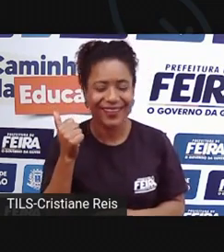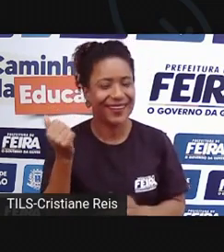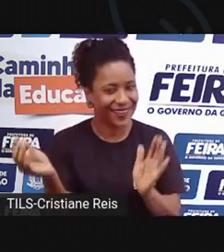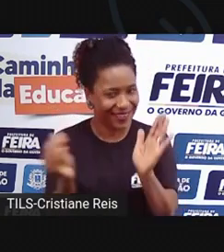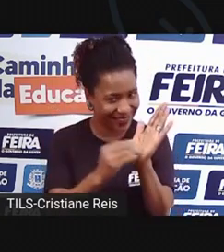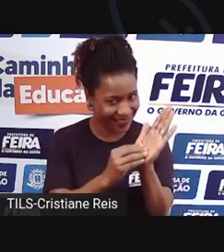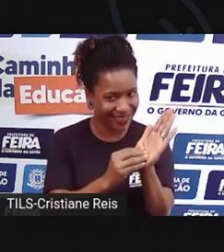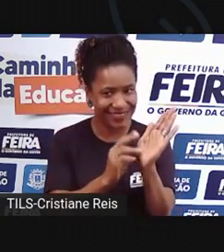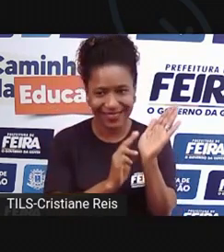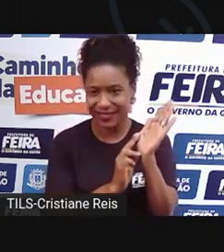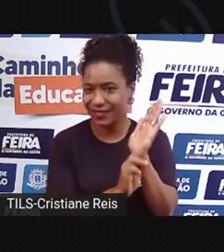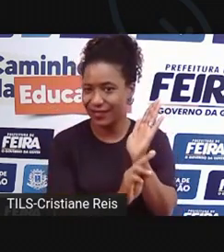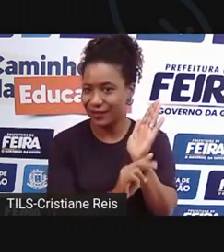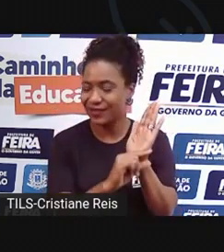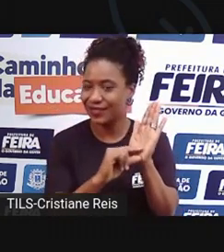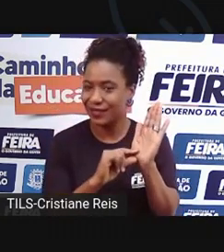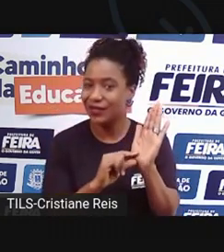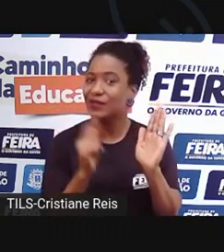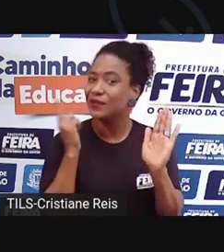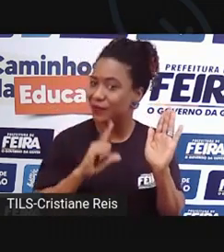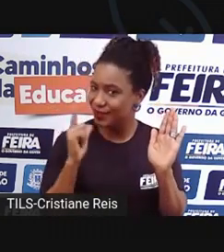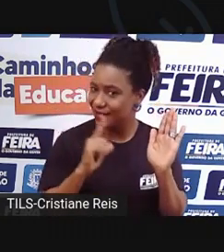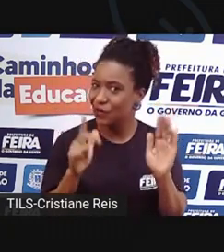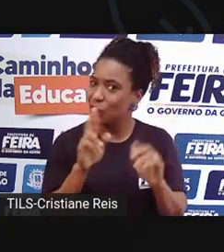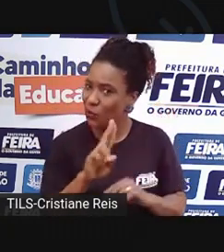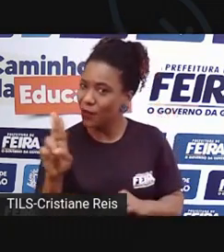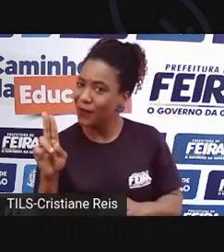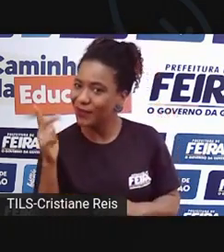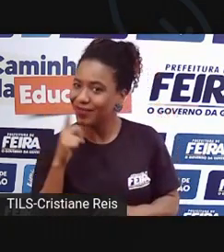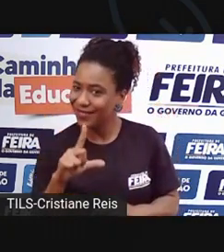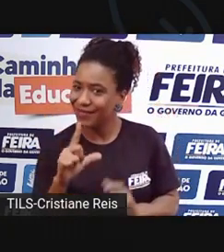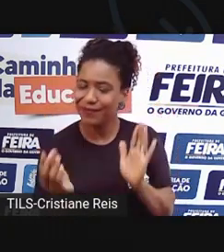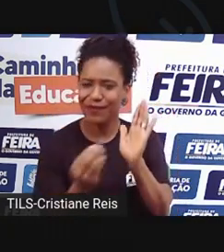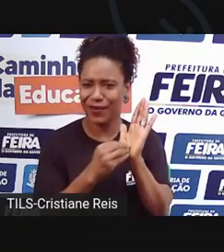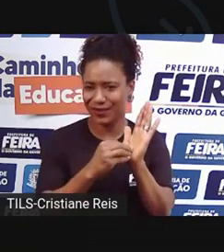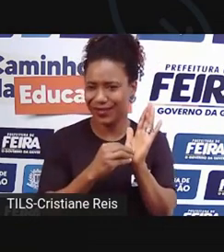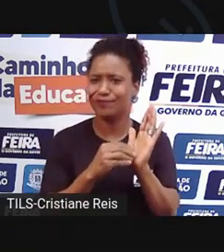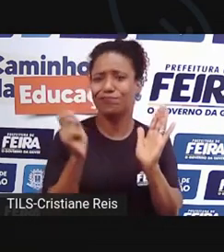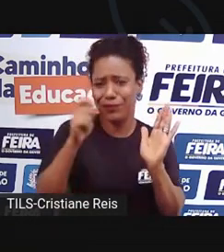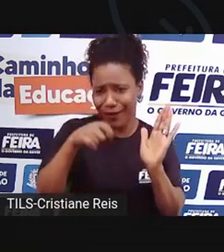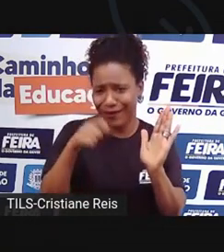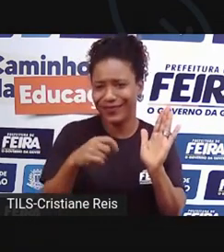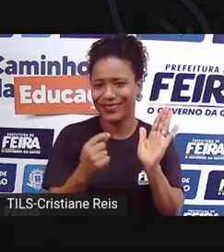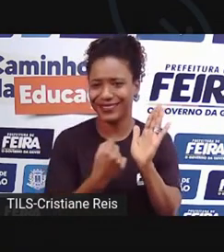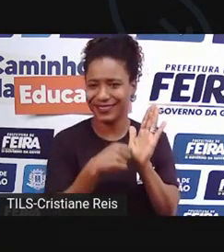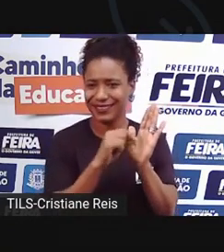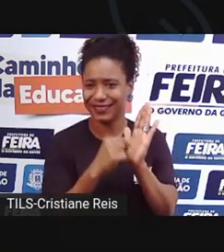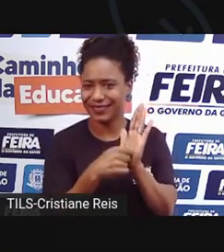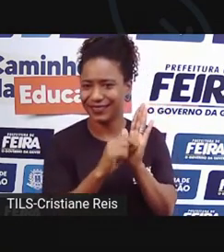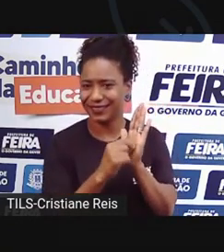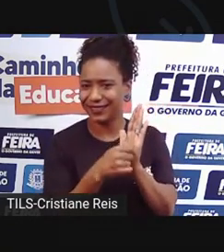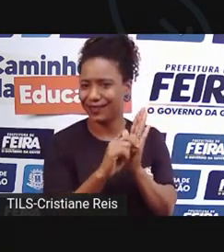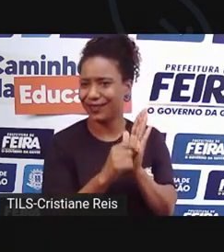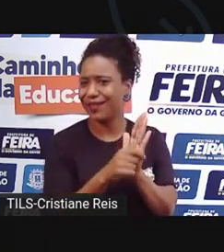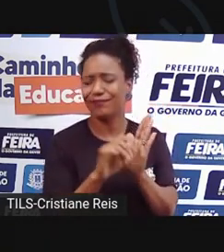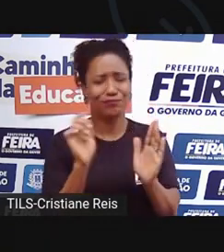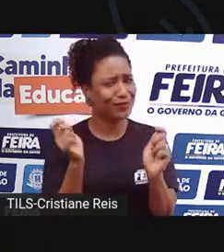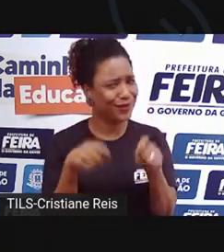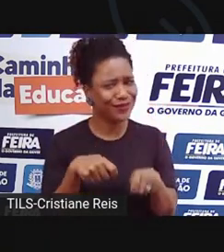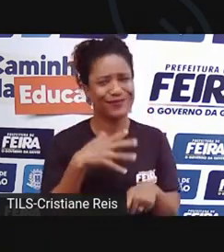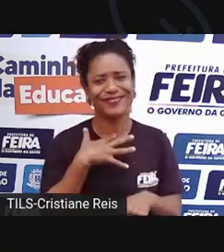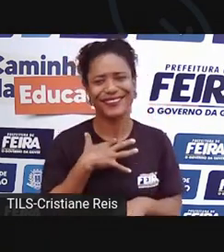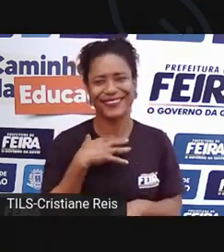Ah, quem já consegue vai escrever o nome do jeito que consegue. Mas quem ainda não consegue vai escrever do jeito que sabe, tá